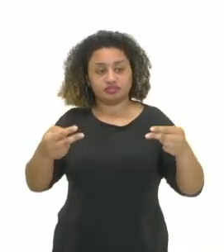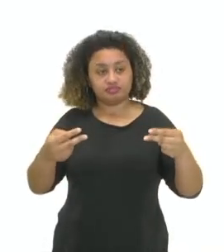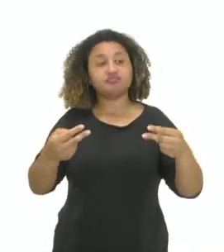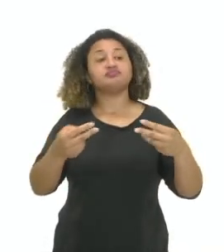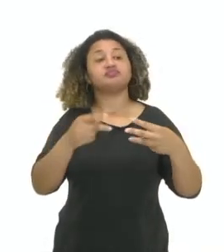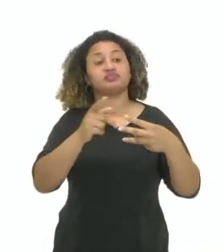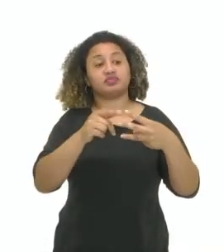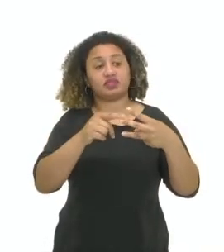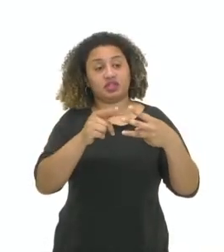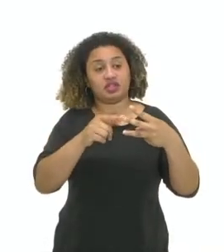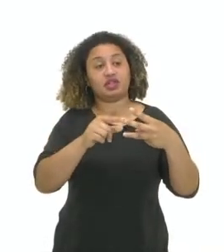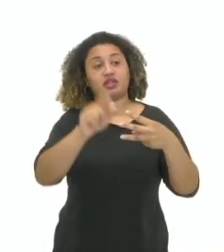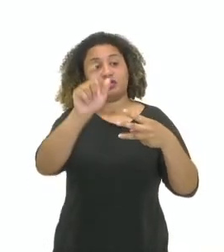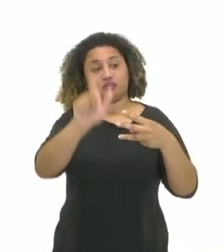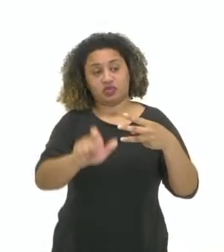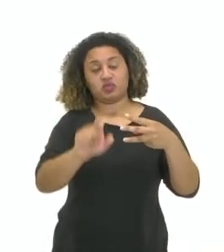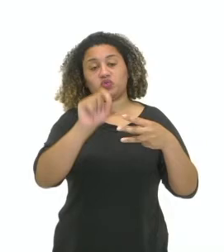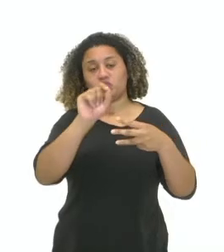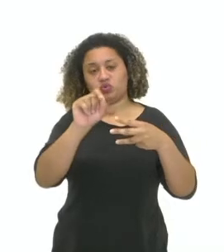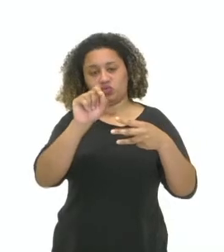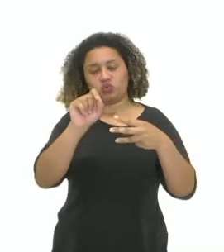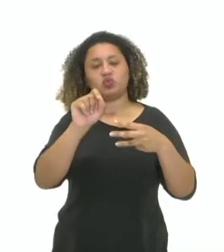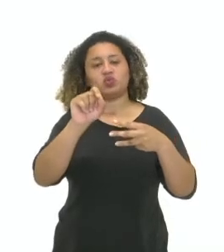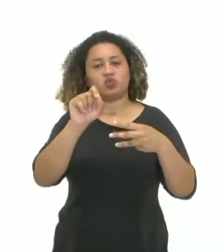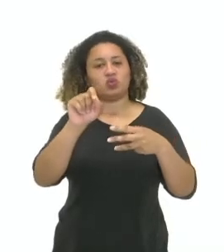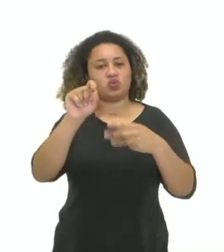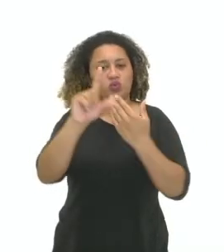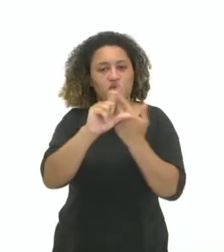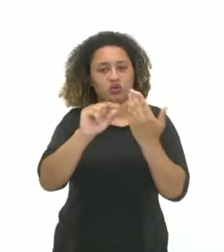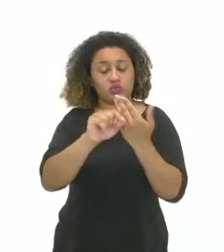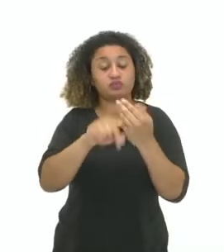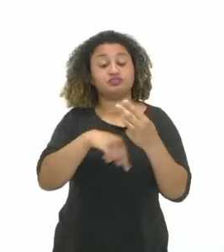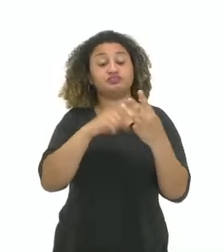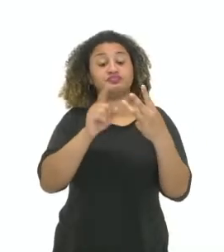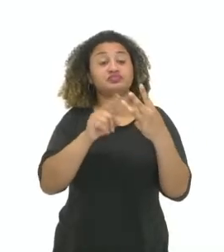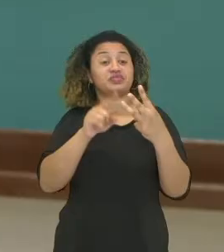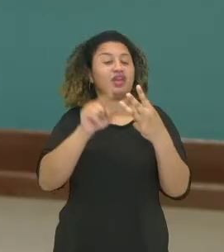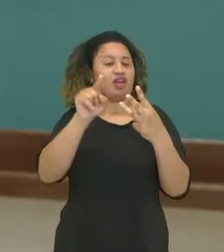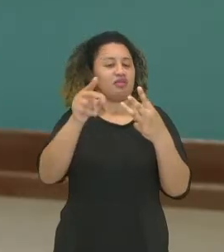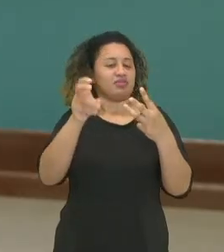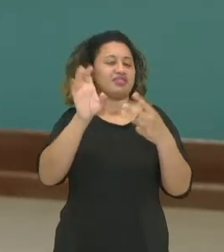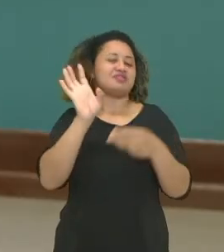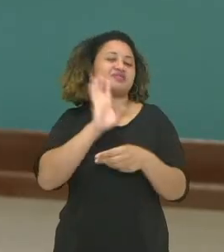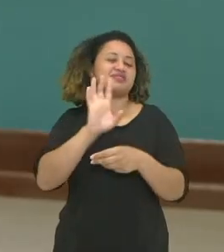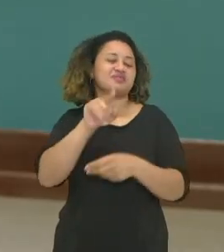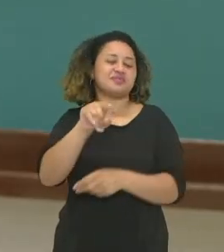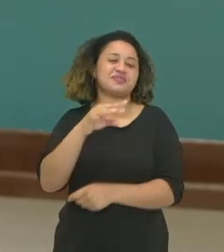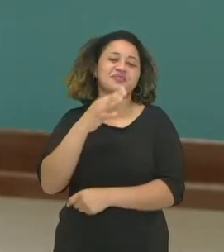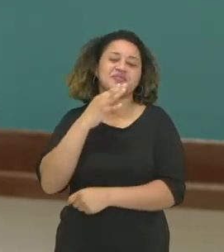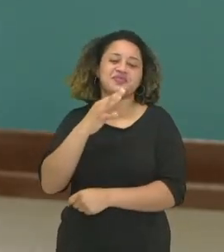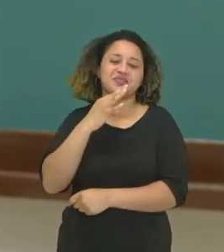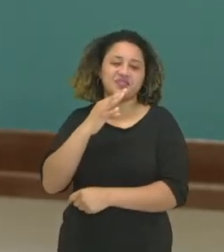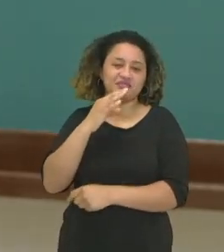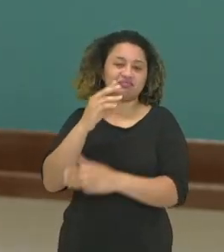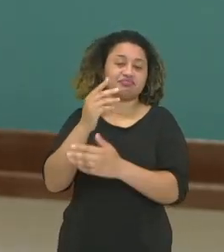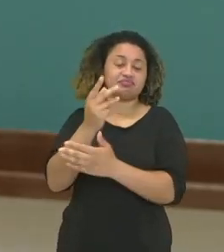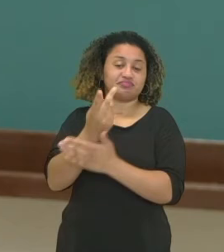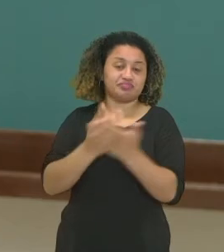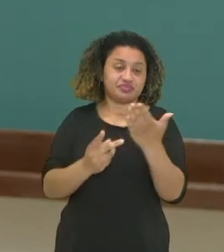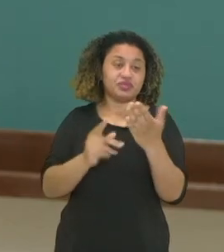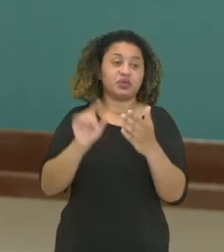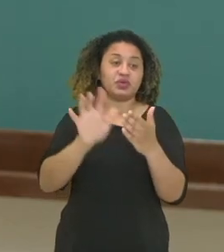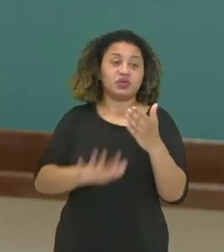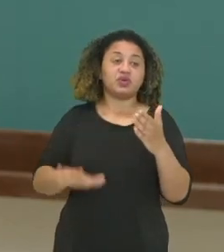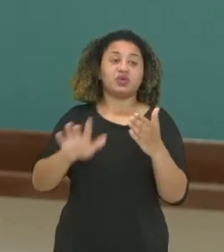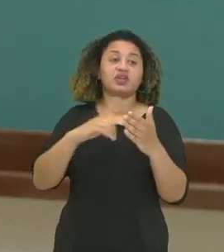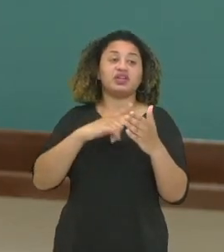Cabral, neste link. E olha que bacana, para você conhecer a obra como um todo, eu